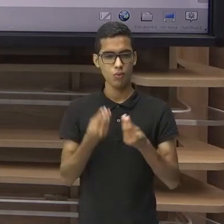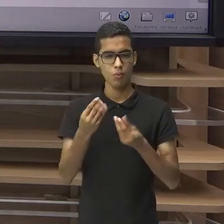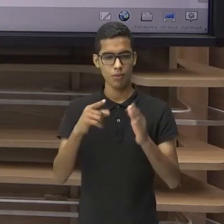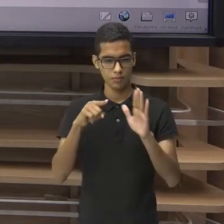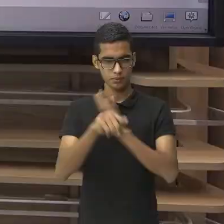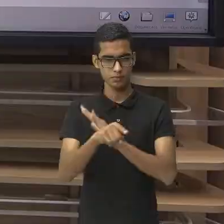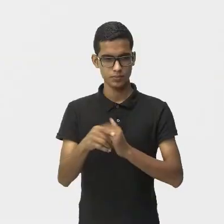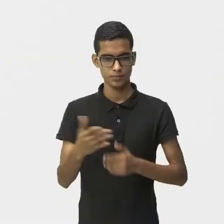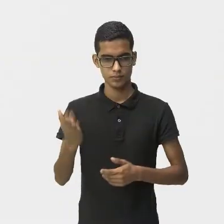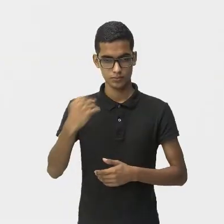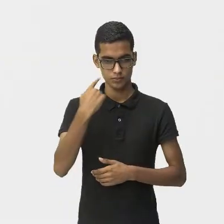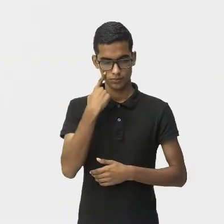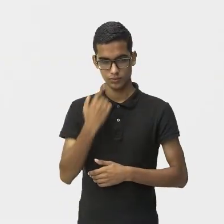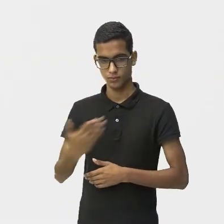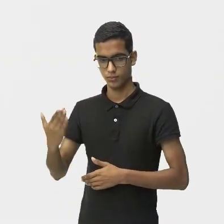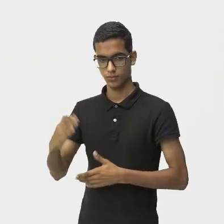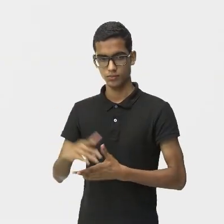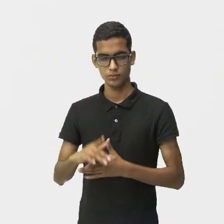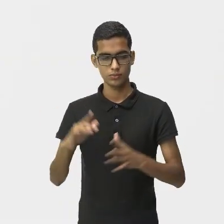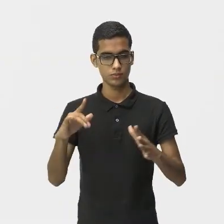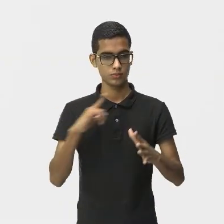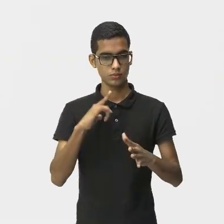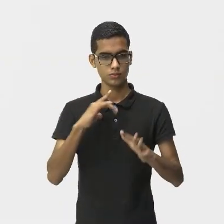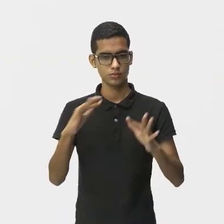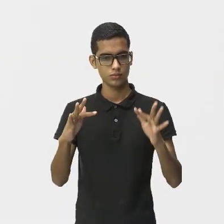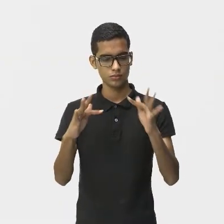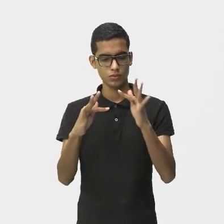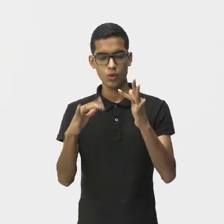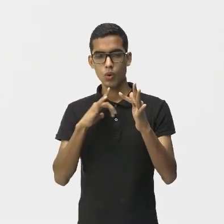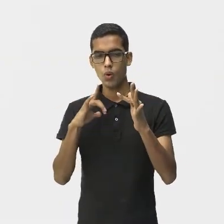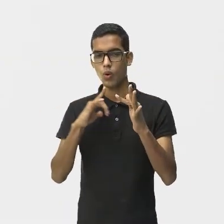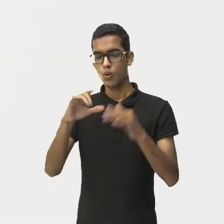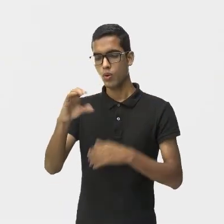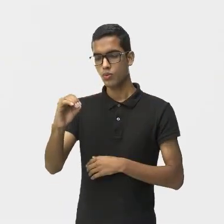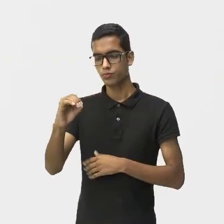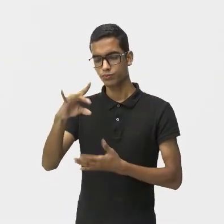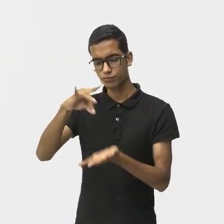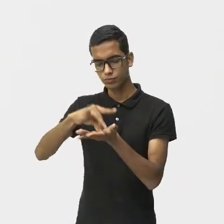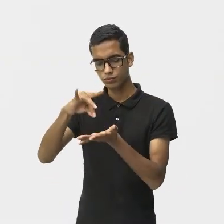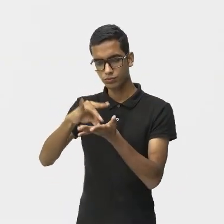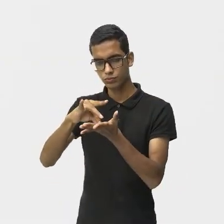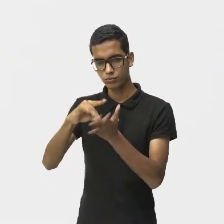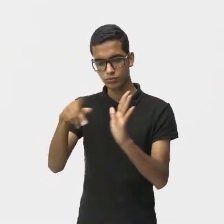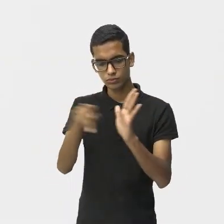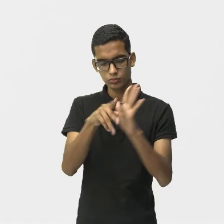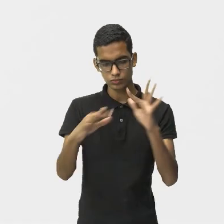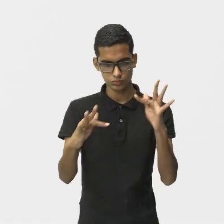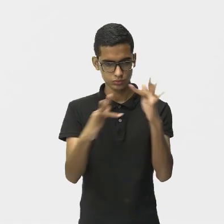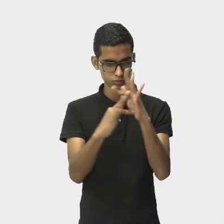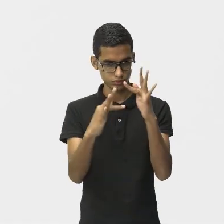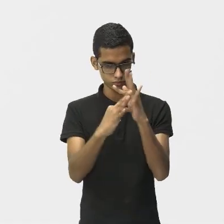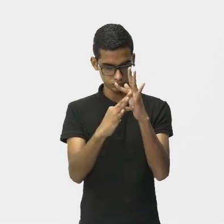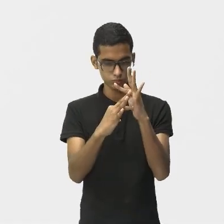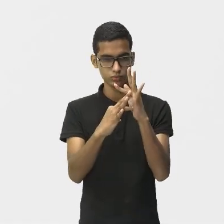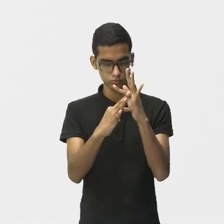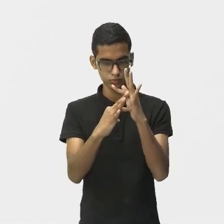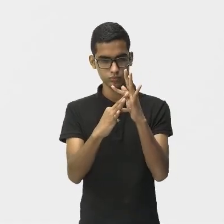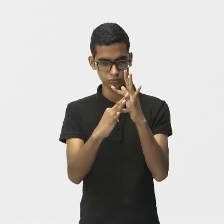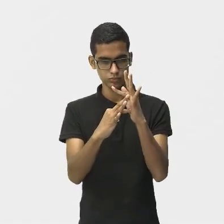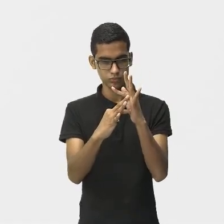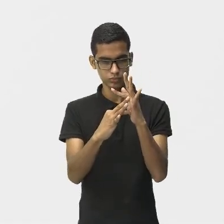tá? Vamos lá, então? Então, nós temos aí, determine os zeros reais das funções. Vejam, quando ele se refere a